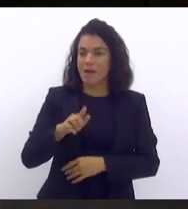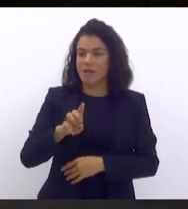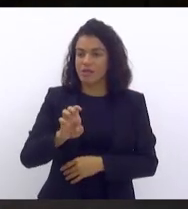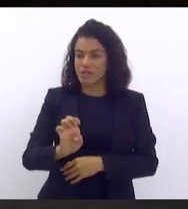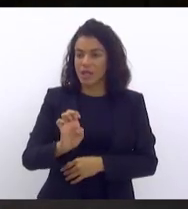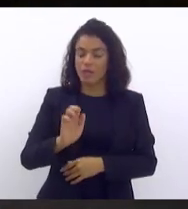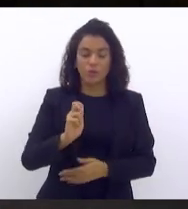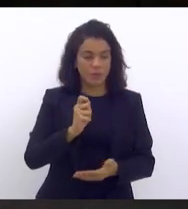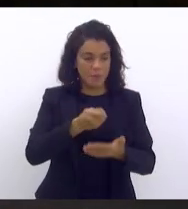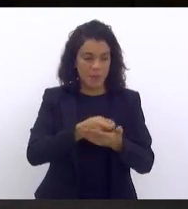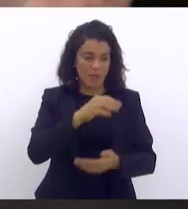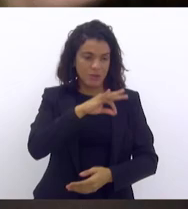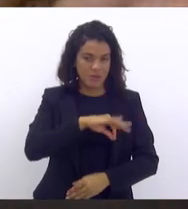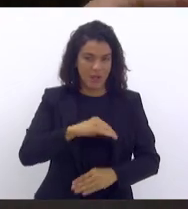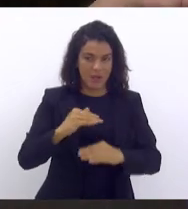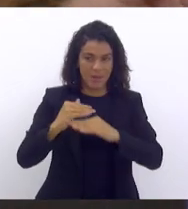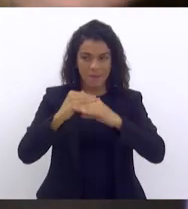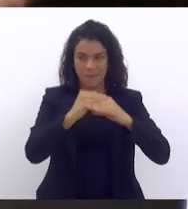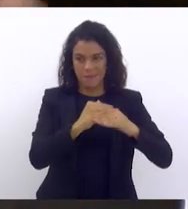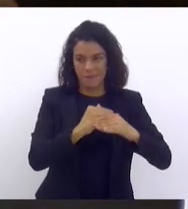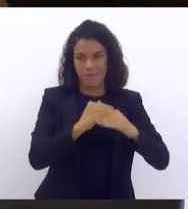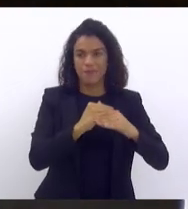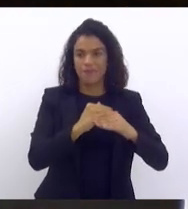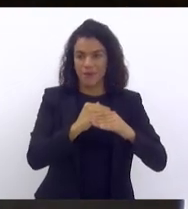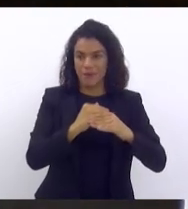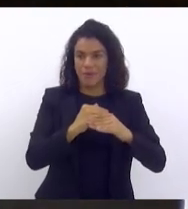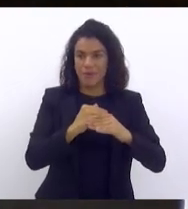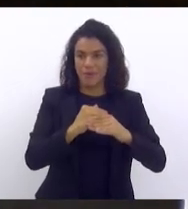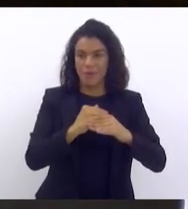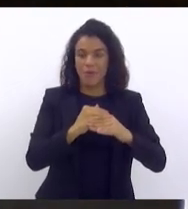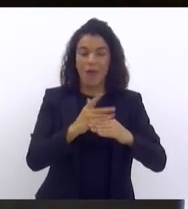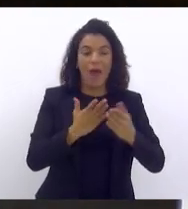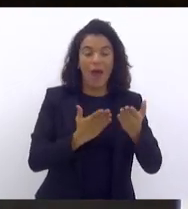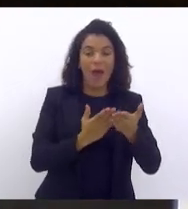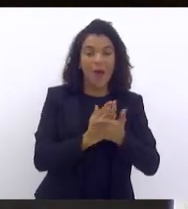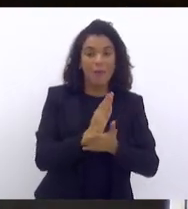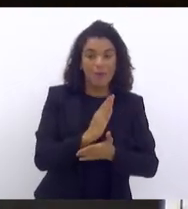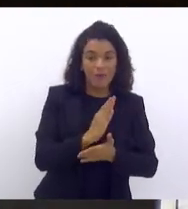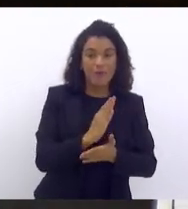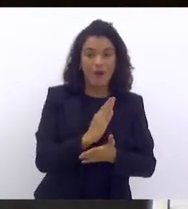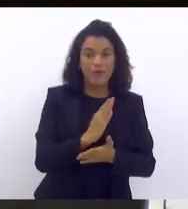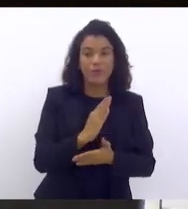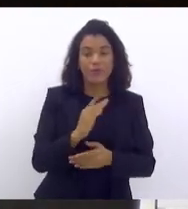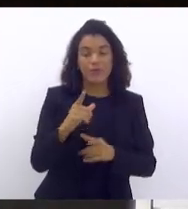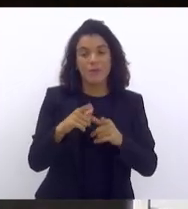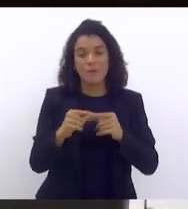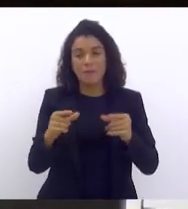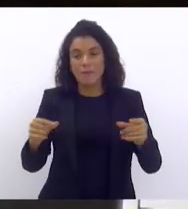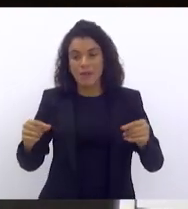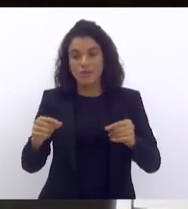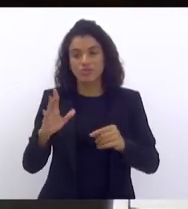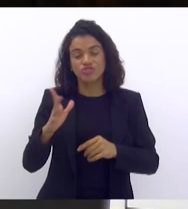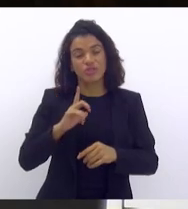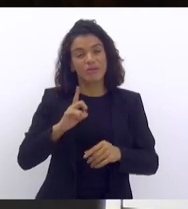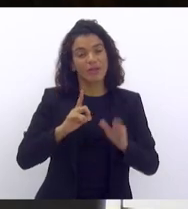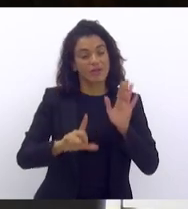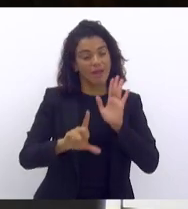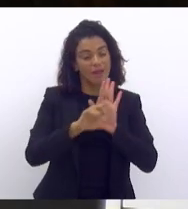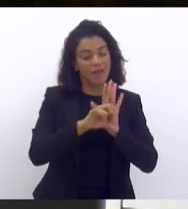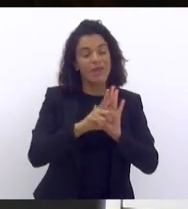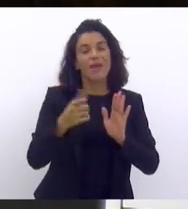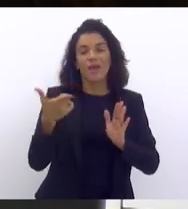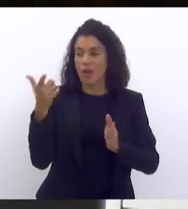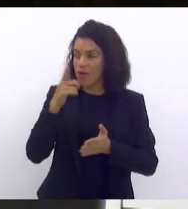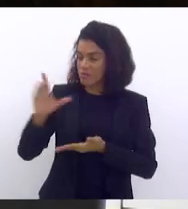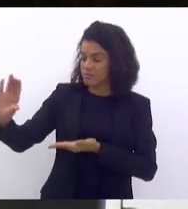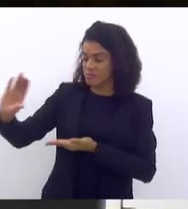não está pagando o piso ainda, o piso condicional aprovado, né, em Brasília, que está lá na lei, recebe o repasse e